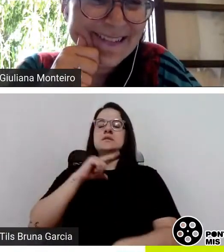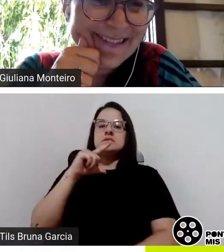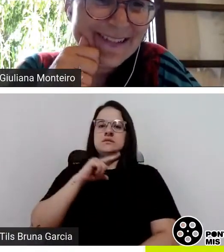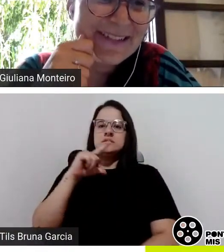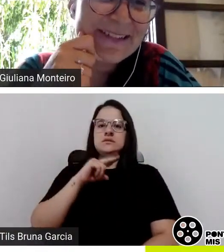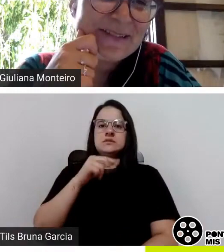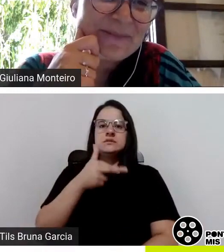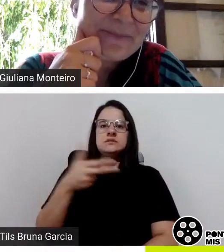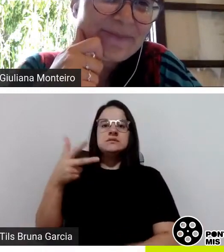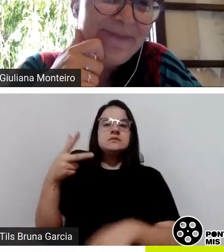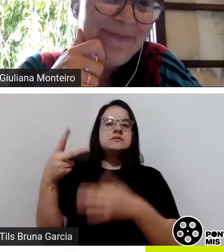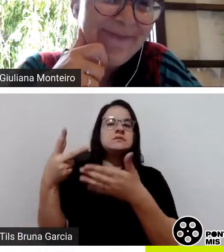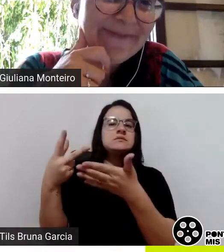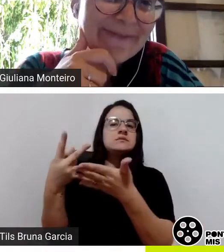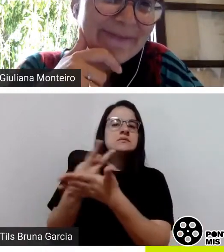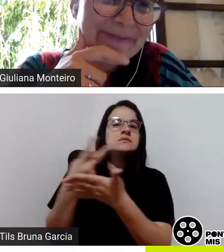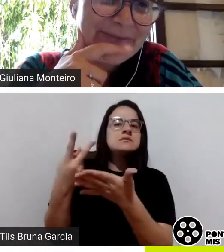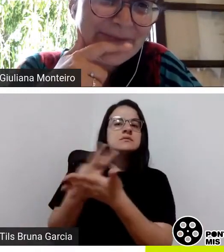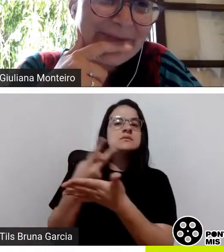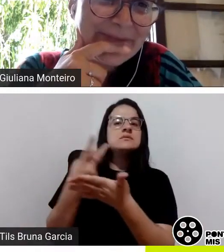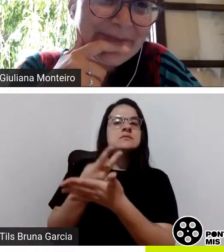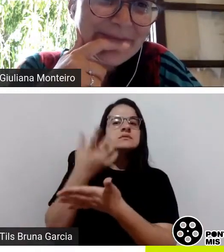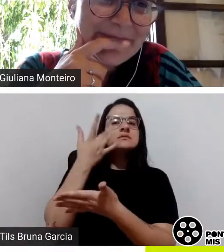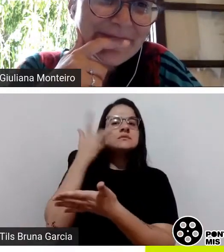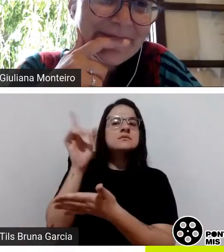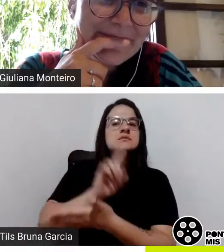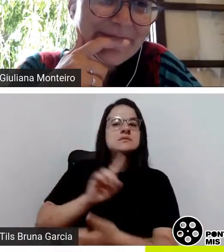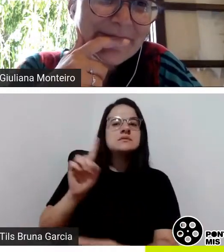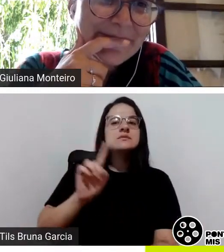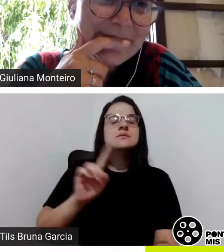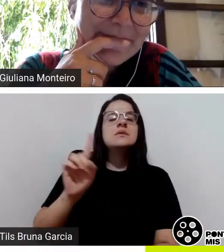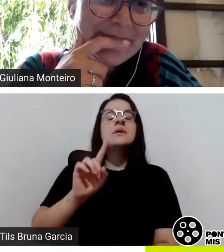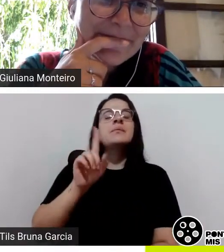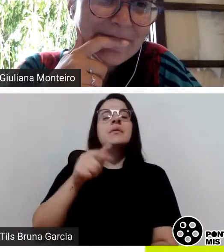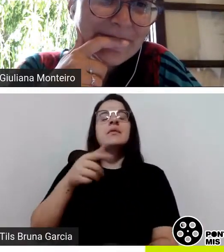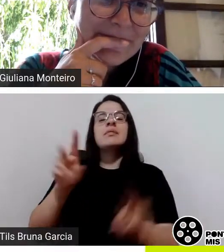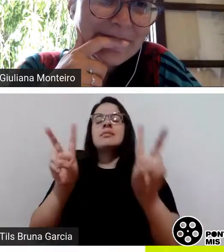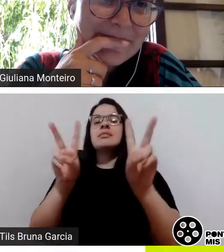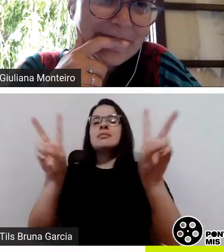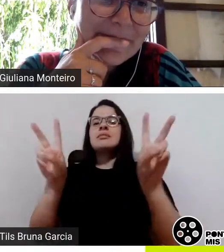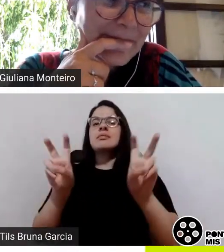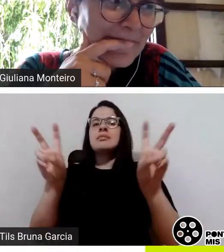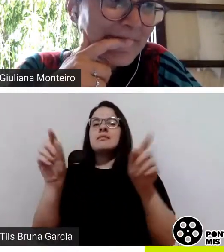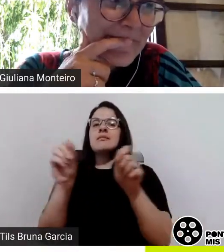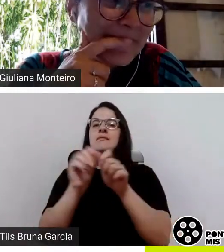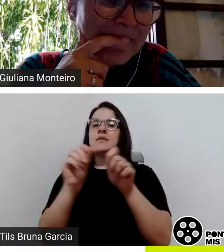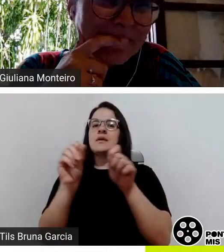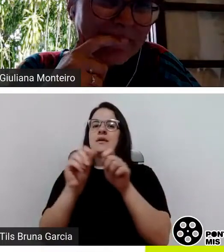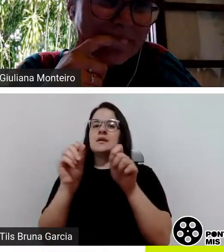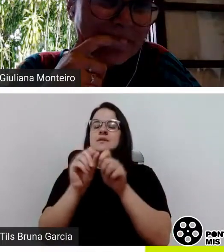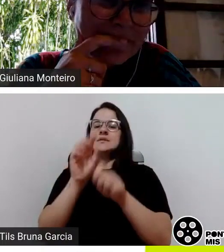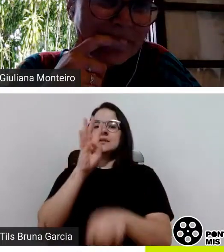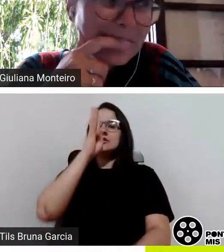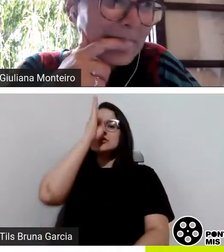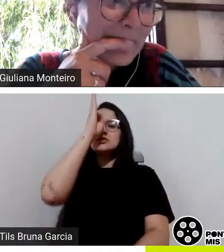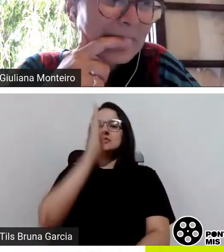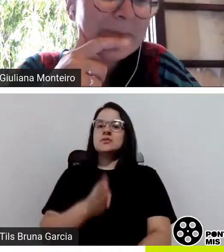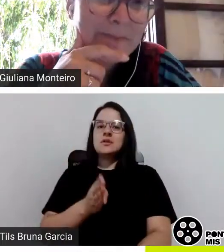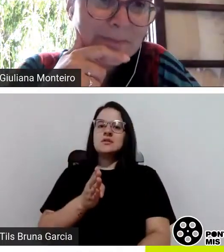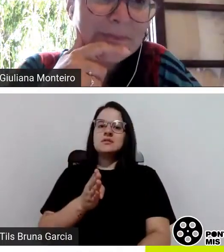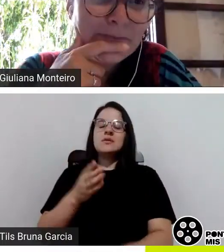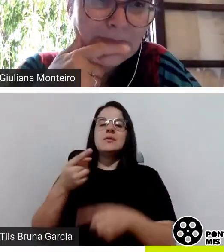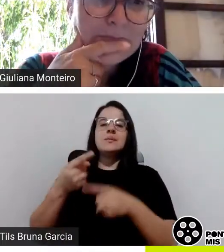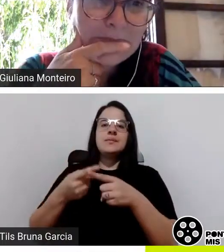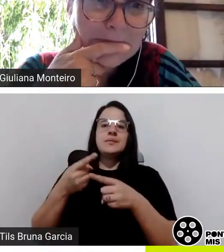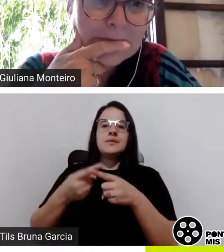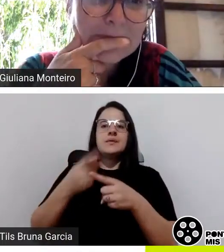não liam a Odisseia inteira, era cada dia, aquele poema era dito, continua amanhã, continua amanhã. O cinema nasceu assim,